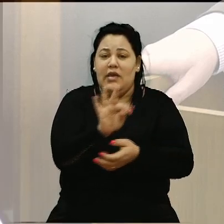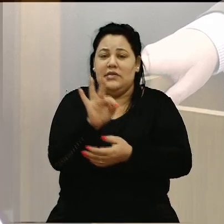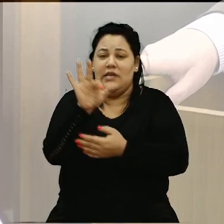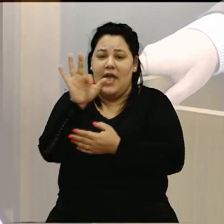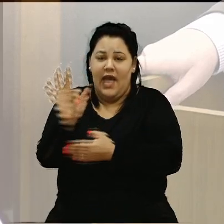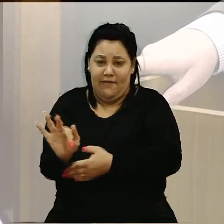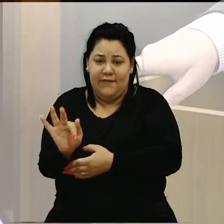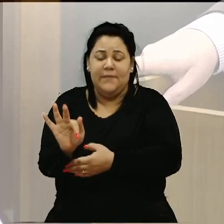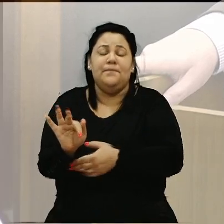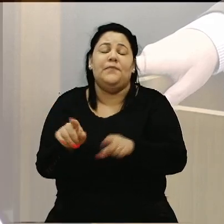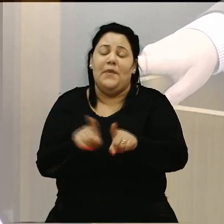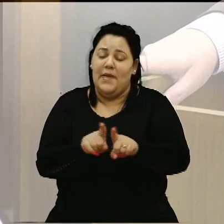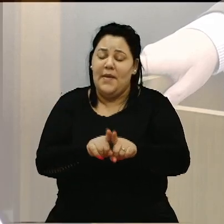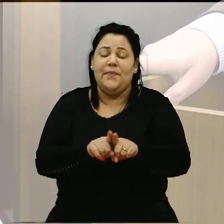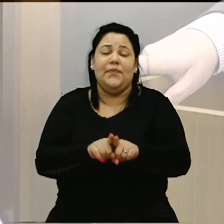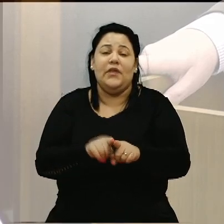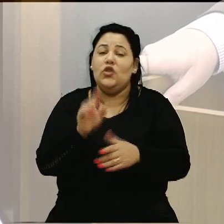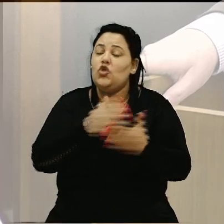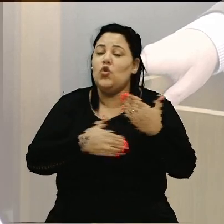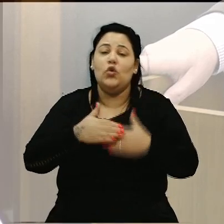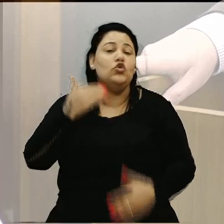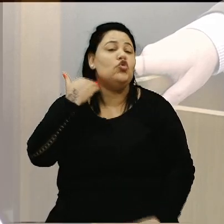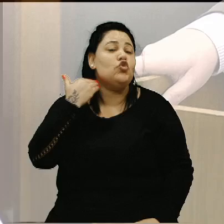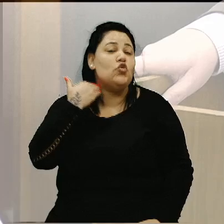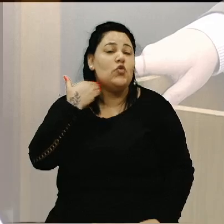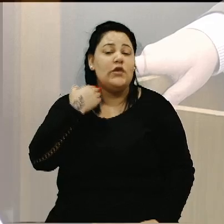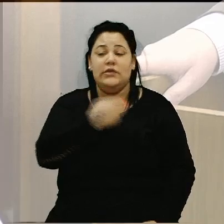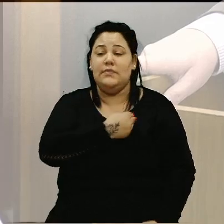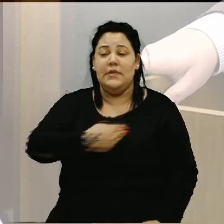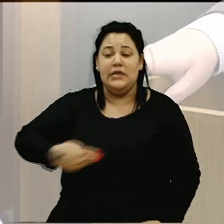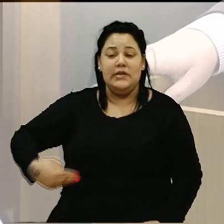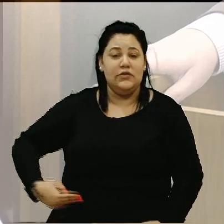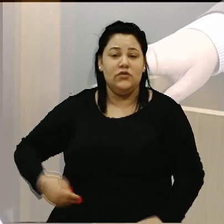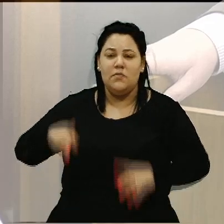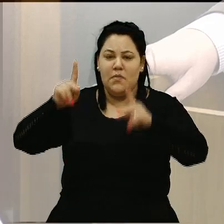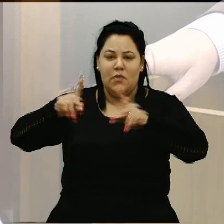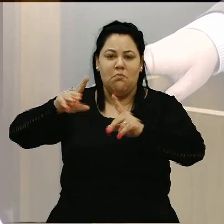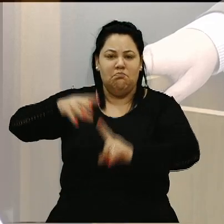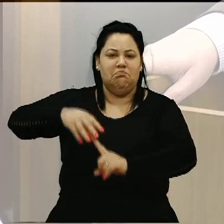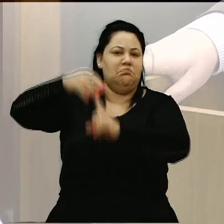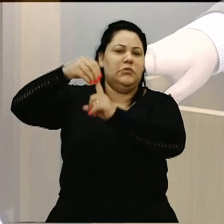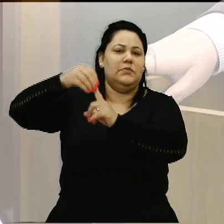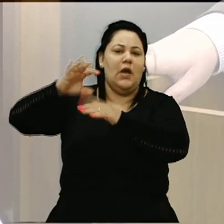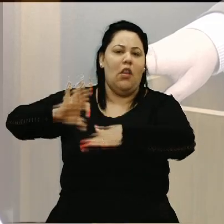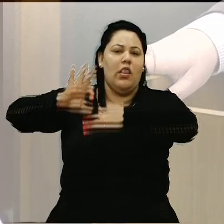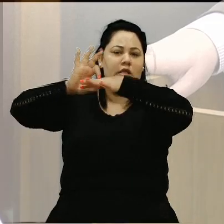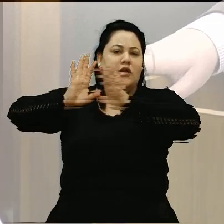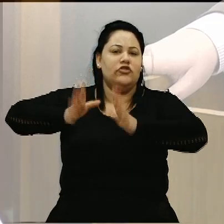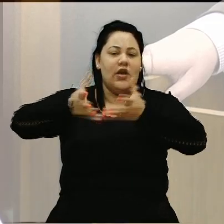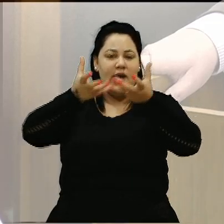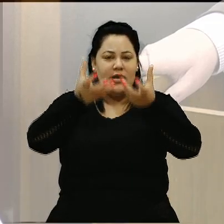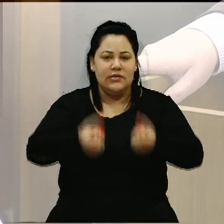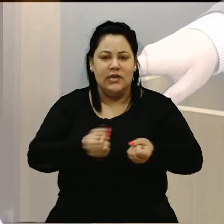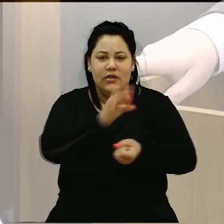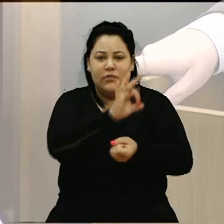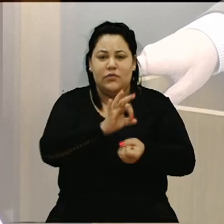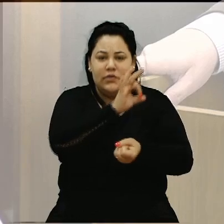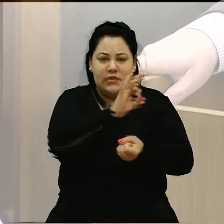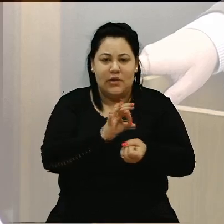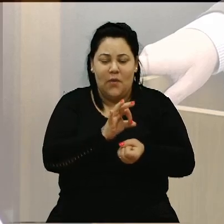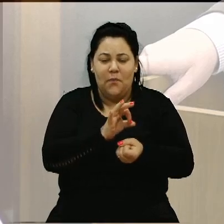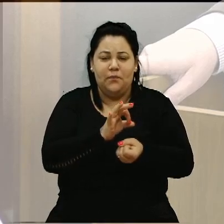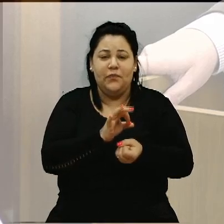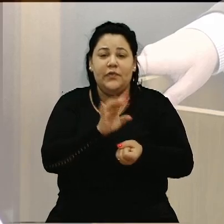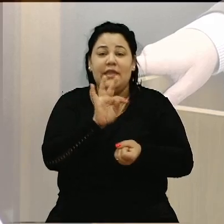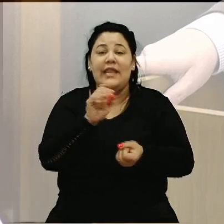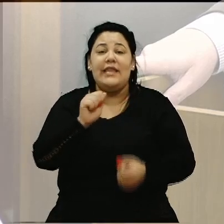Tribunal Federal. Todos os juízes, ministros e desembargadores já aceitam a derogação parcial tácita, que é quando uma